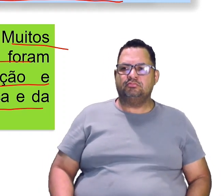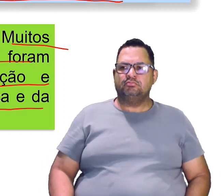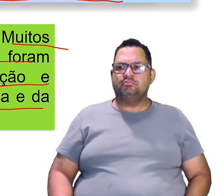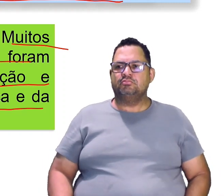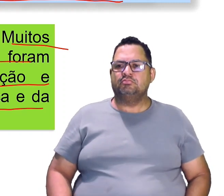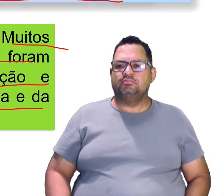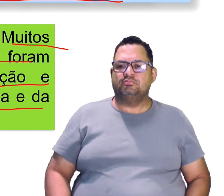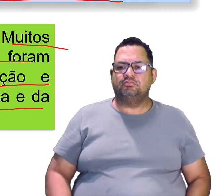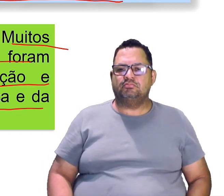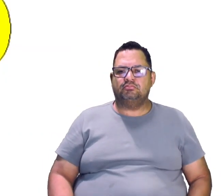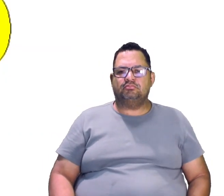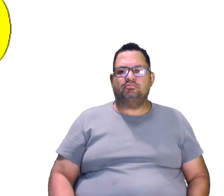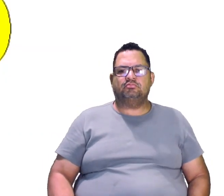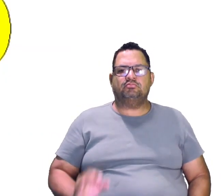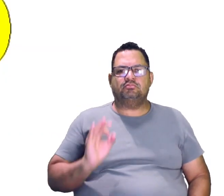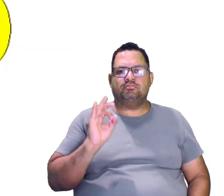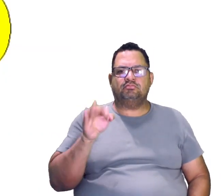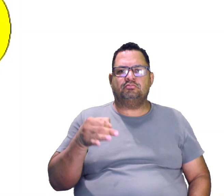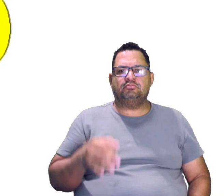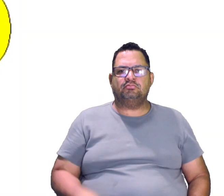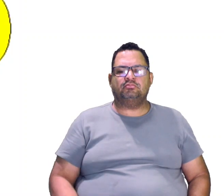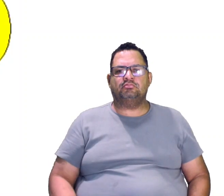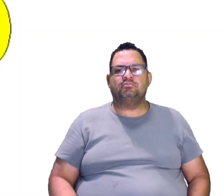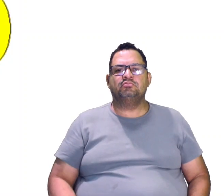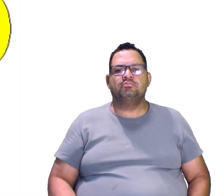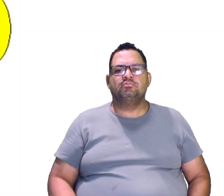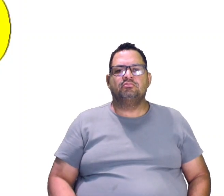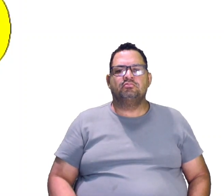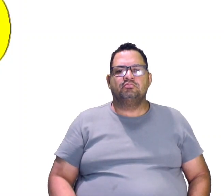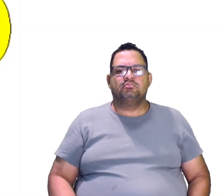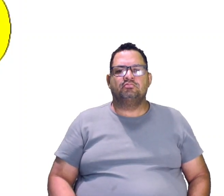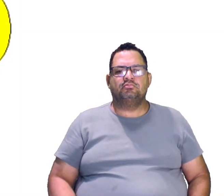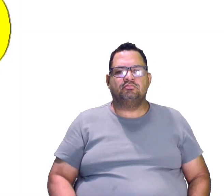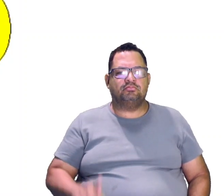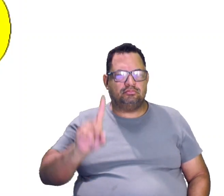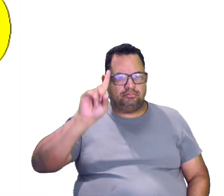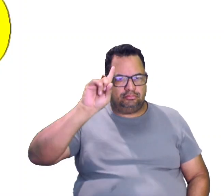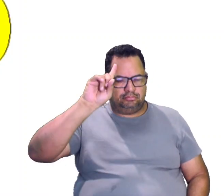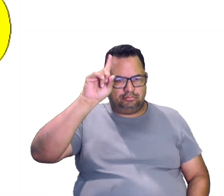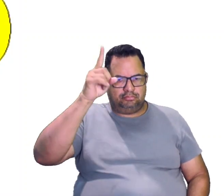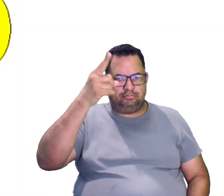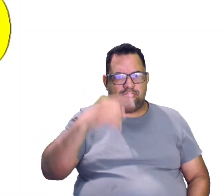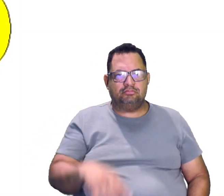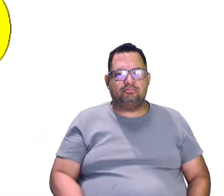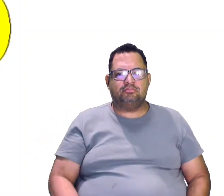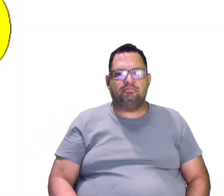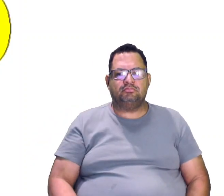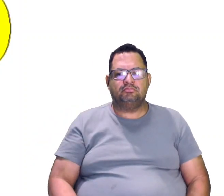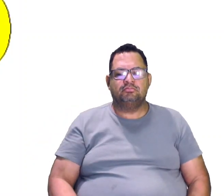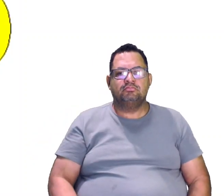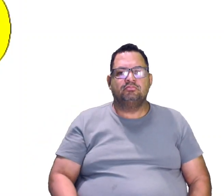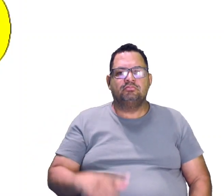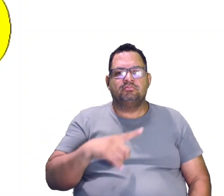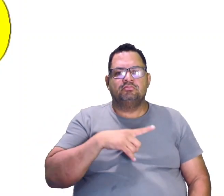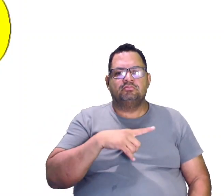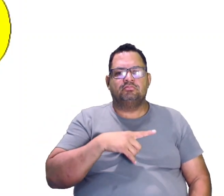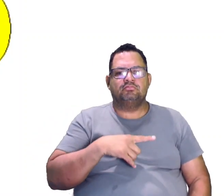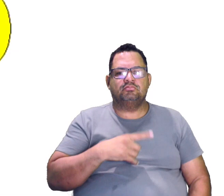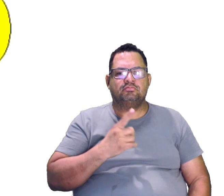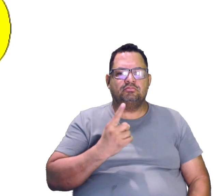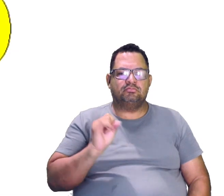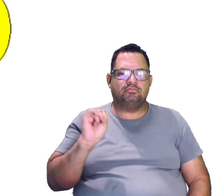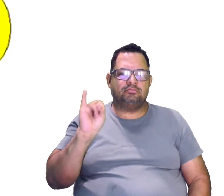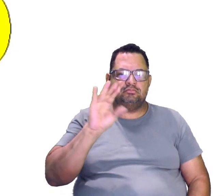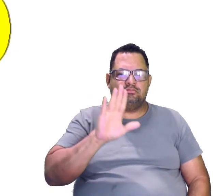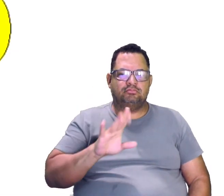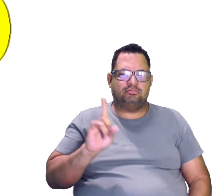mais atualizados, tá certo? Só para mostrar aqui a ideia da transmutação, né, professora Sabrina? Existe essa gravura aqui para